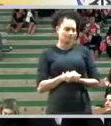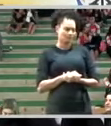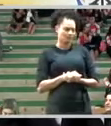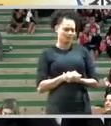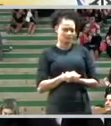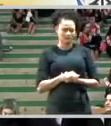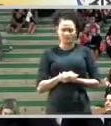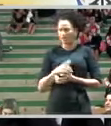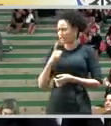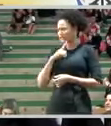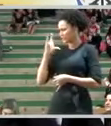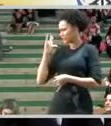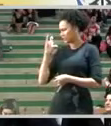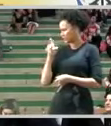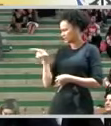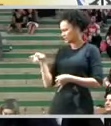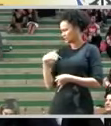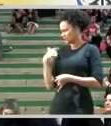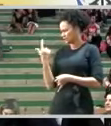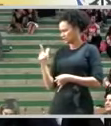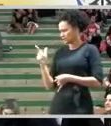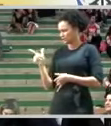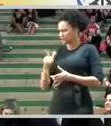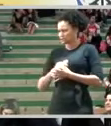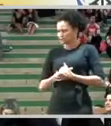O senhor tem Instagram? Tenho não.